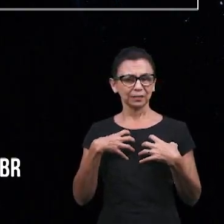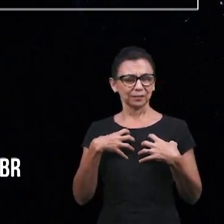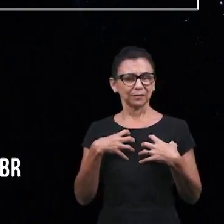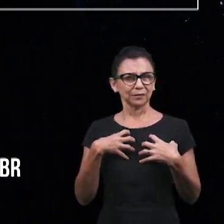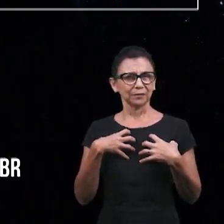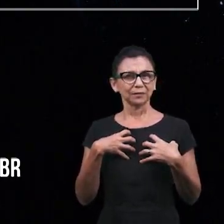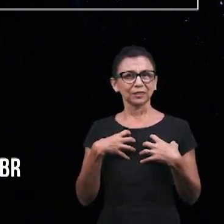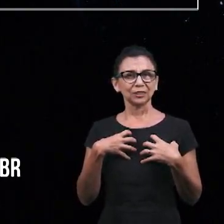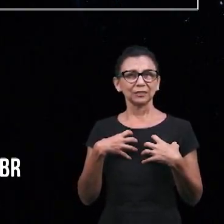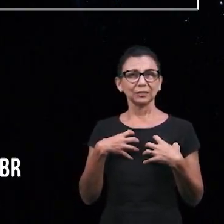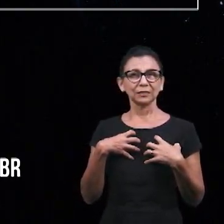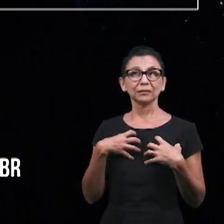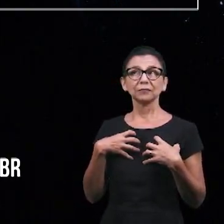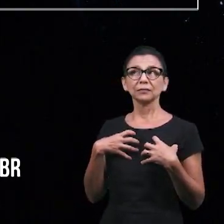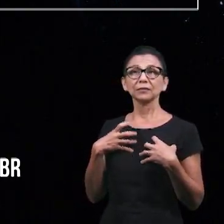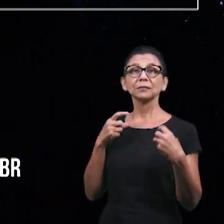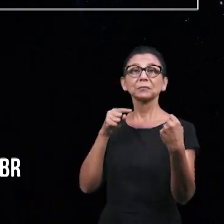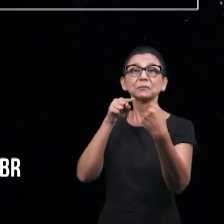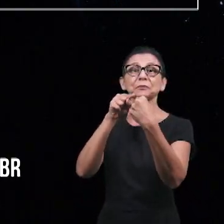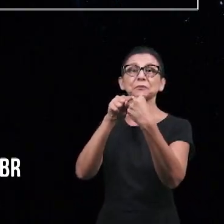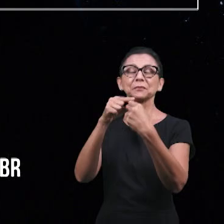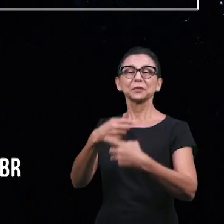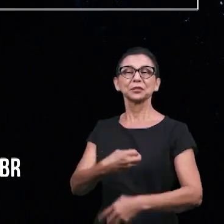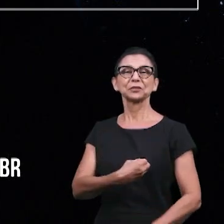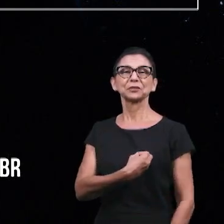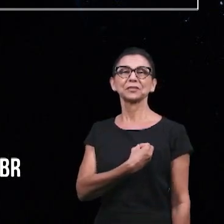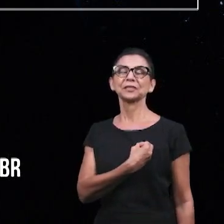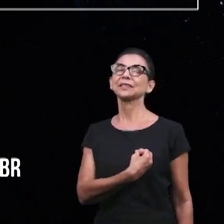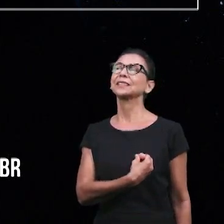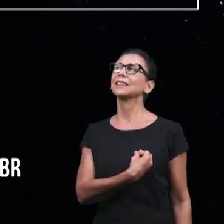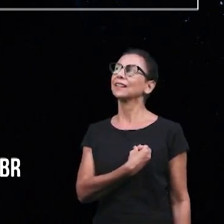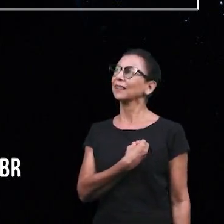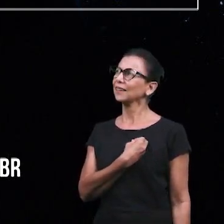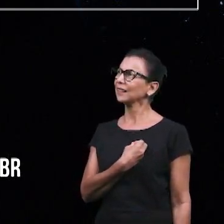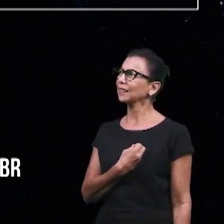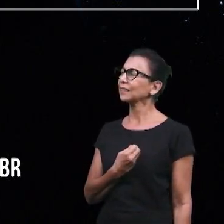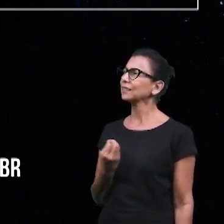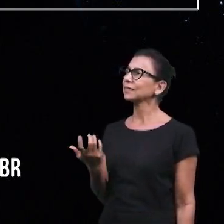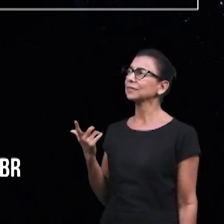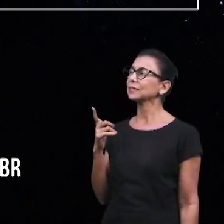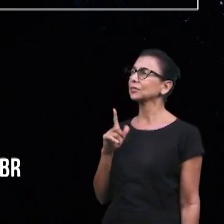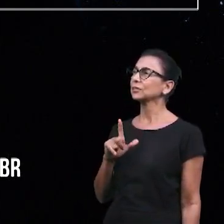feridas e traz sentido à vida.